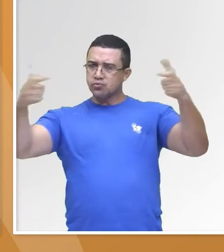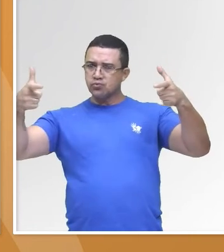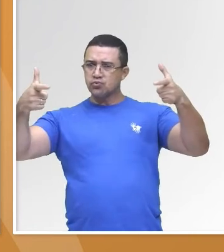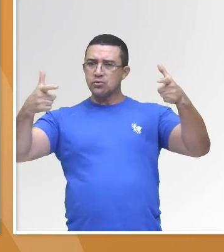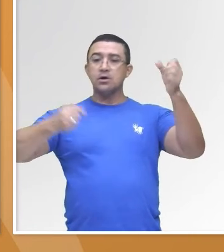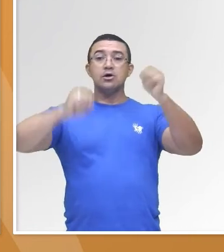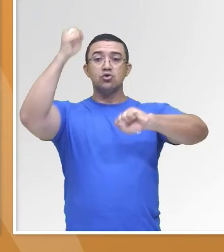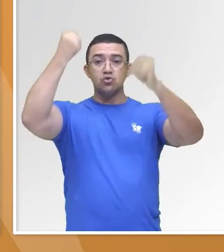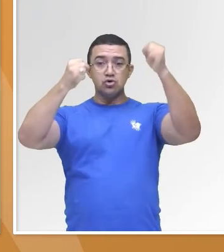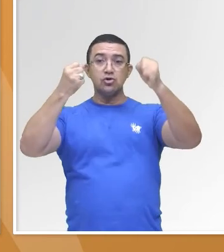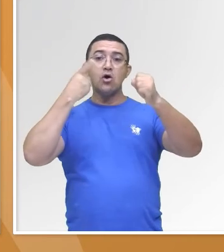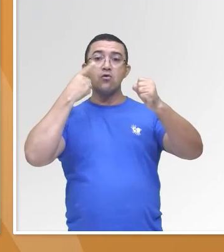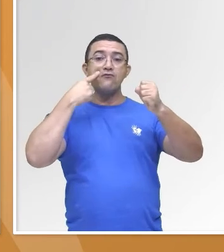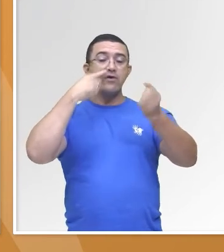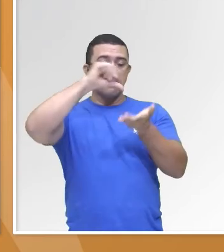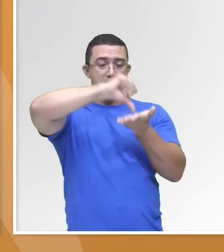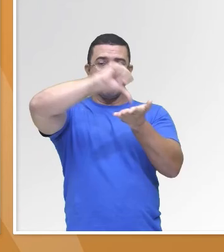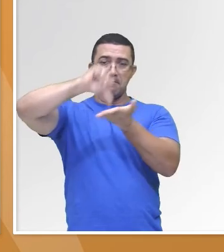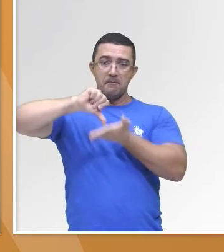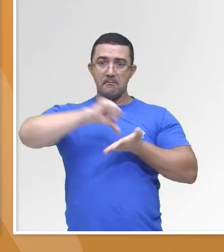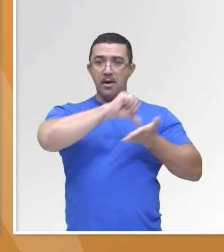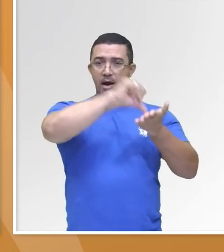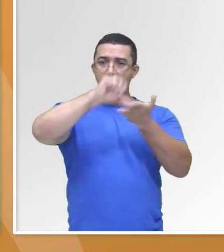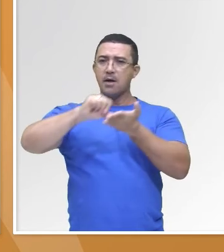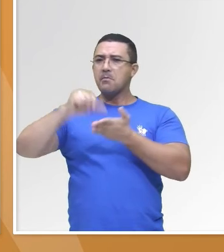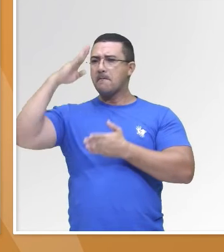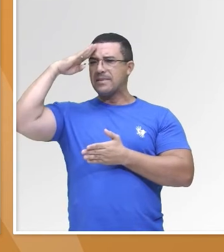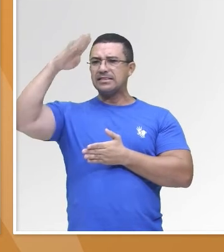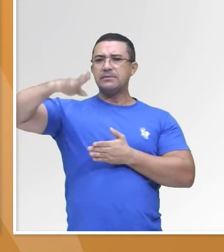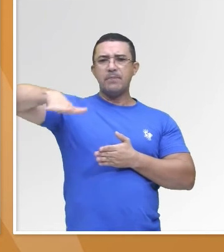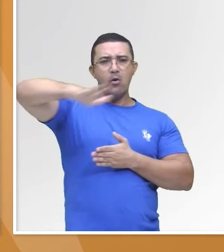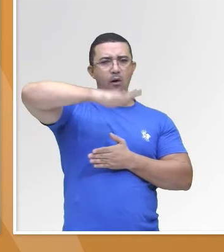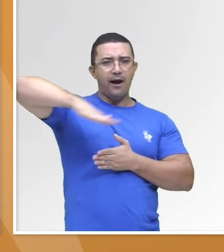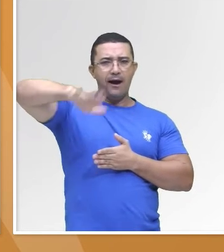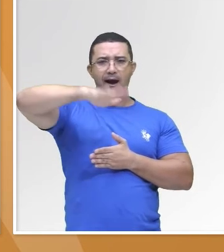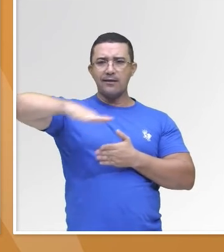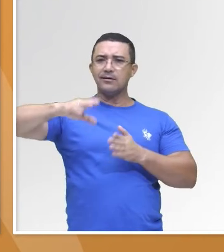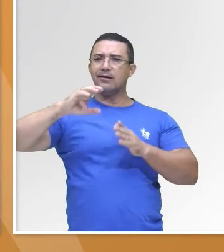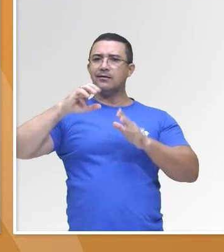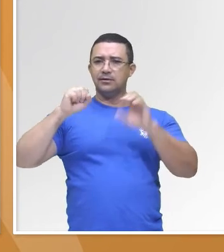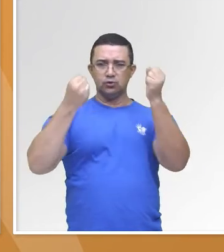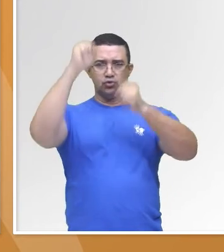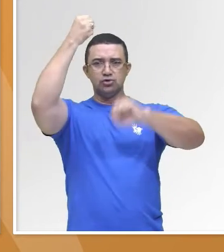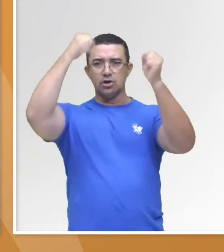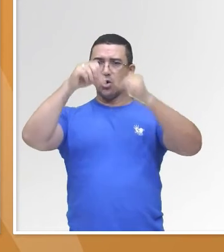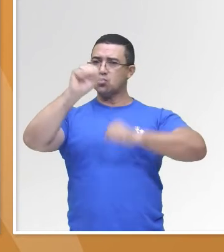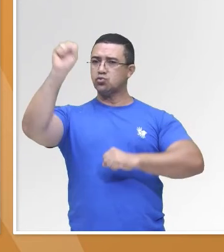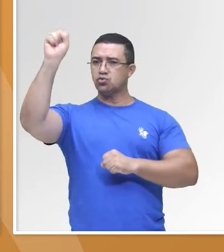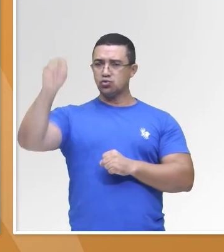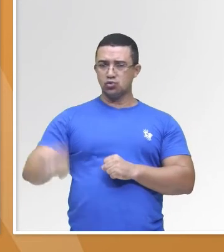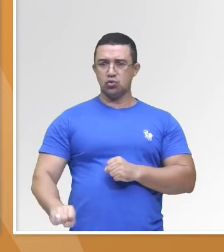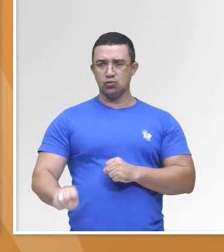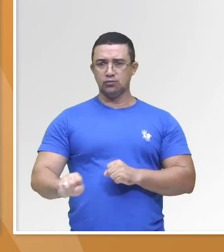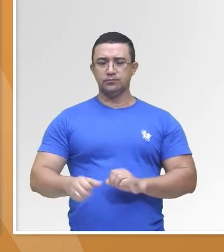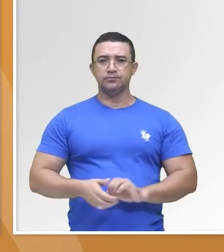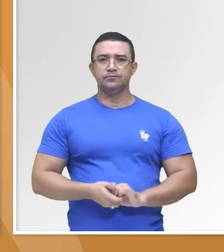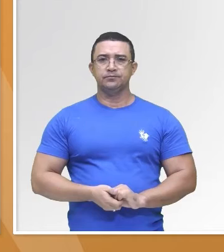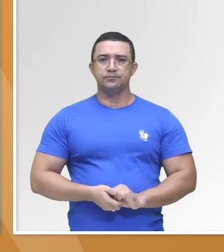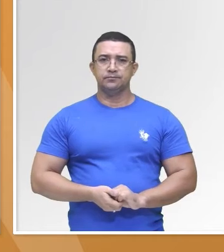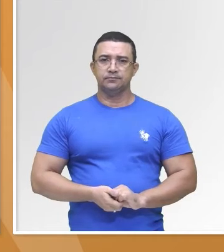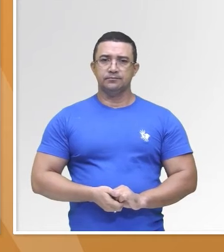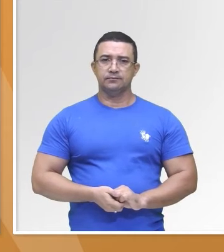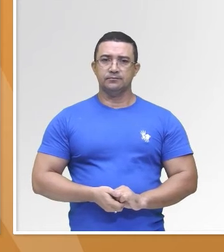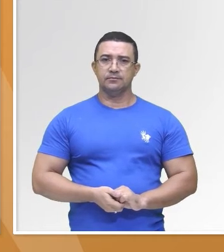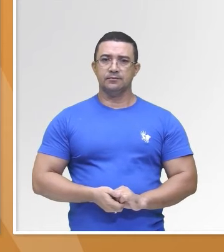vamos observar então um mapa para a gente ver as principais áreas industriais do sul do Brasil, tá? Então, a gente